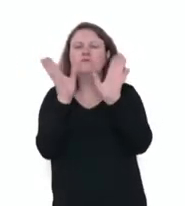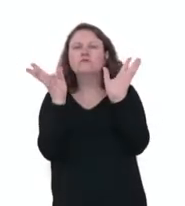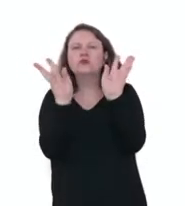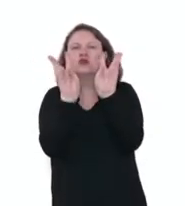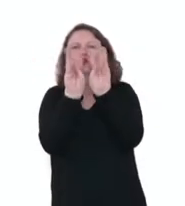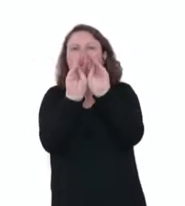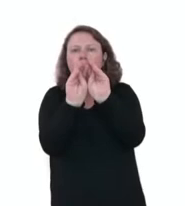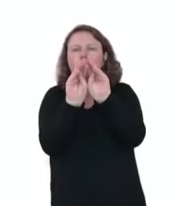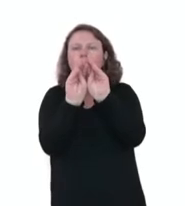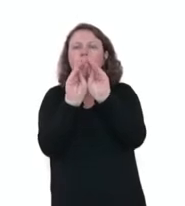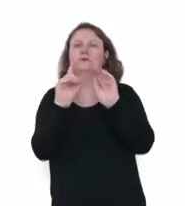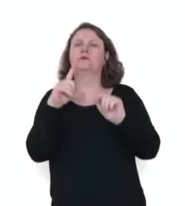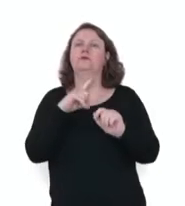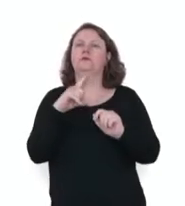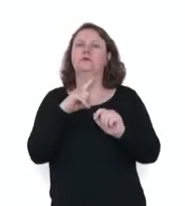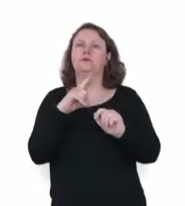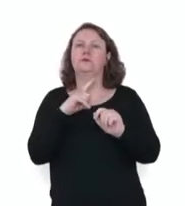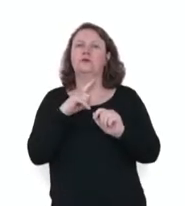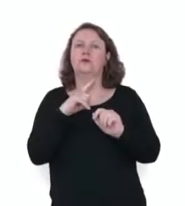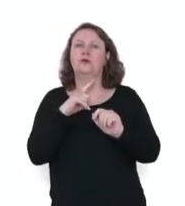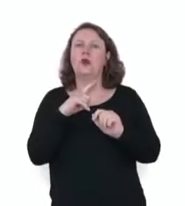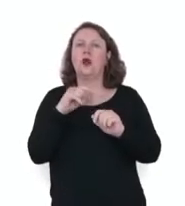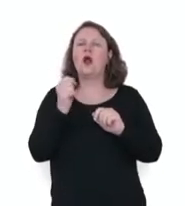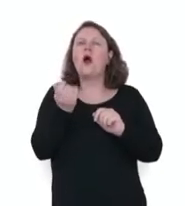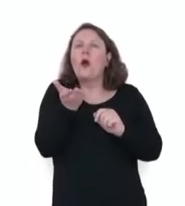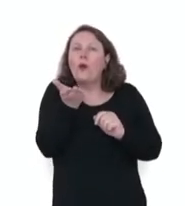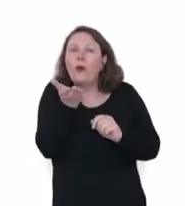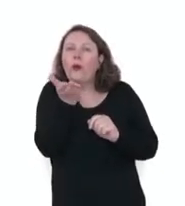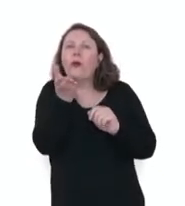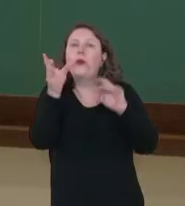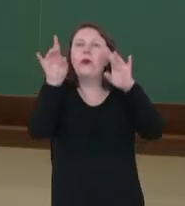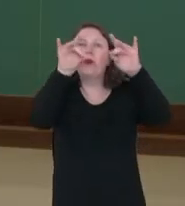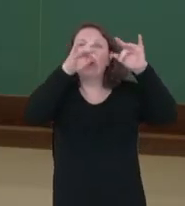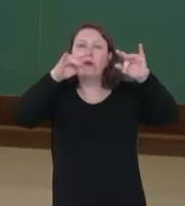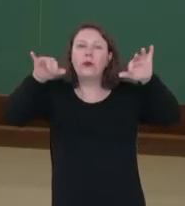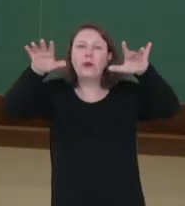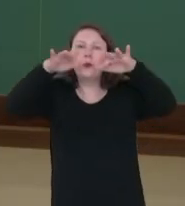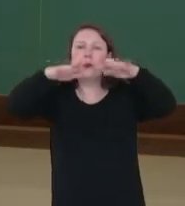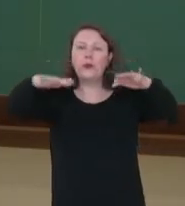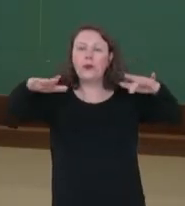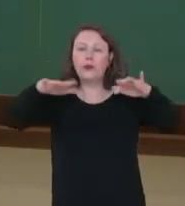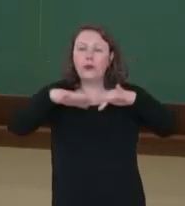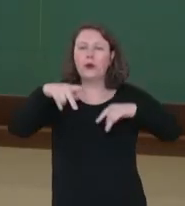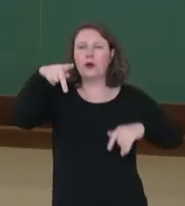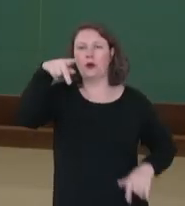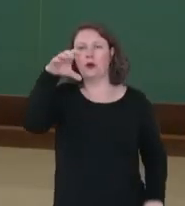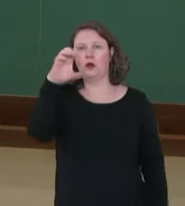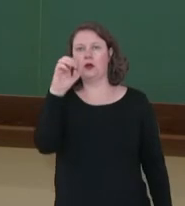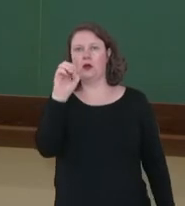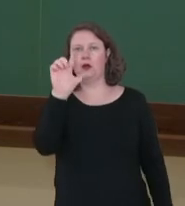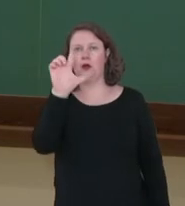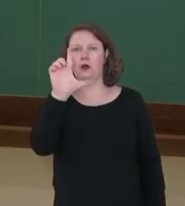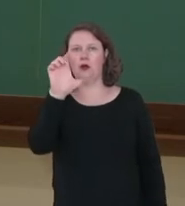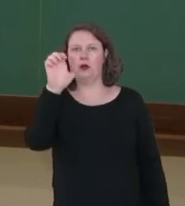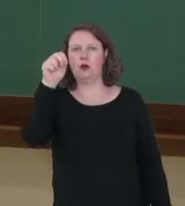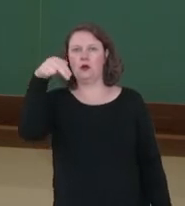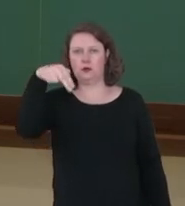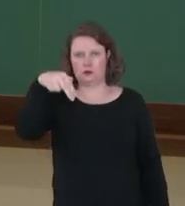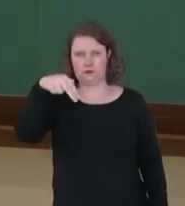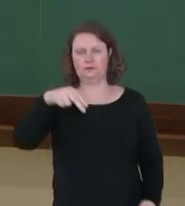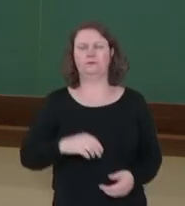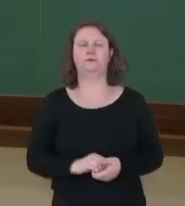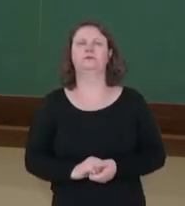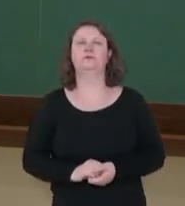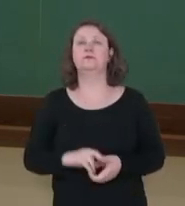reproduzem, né, por uma autopolinização. Então, o que significa essa autopolinização? Então,